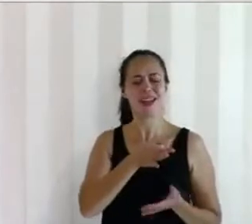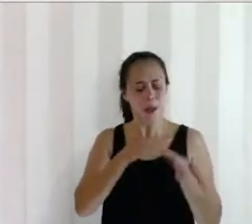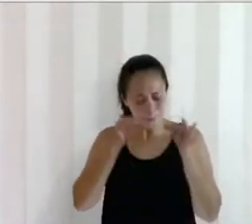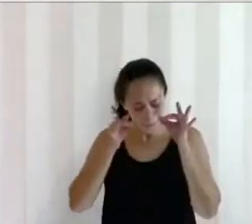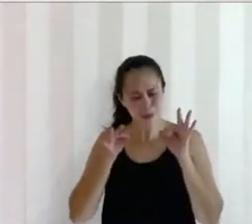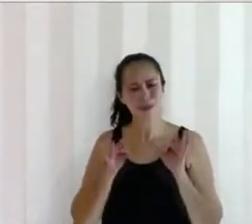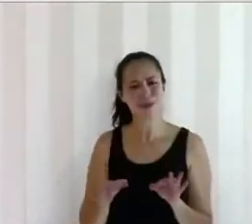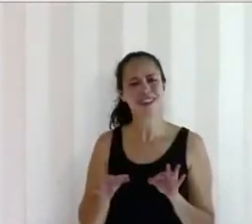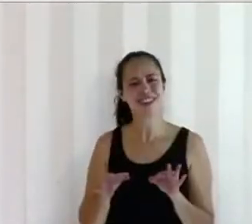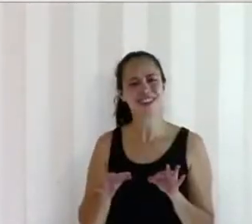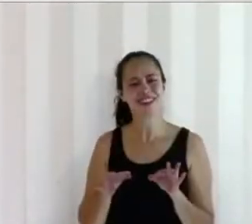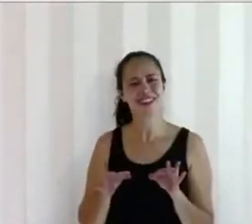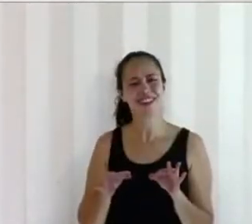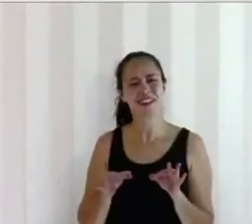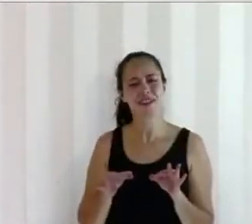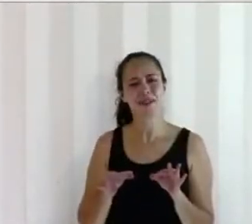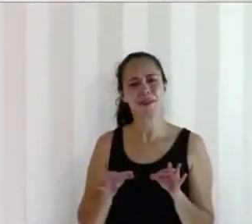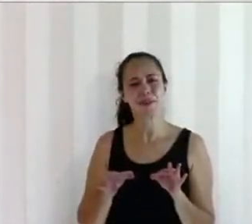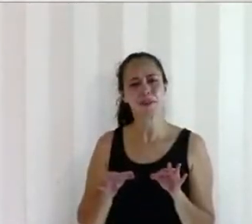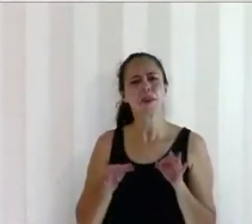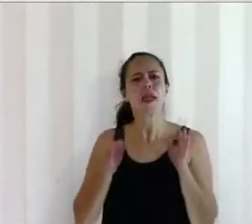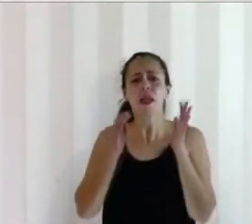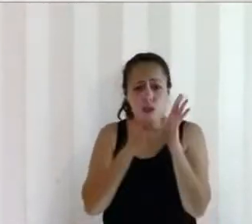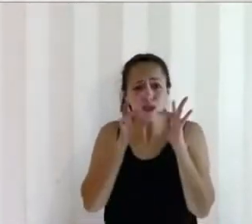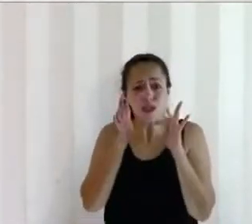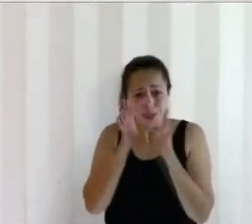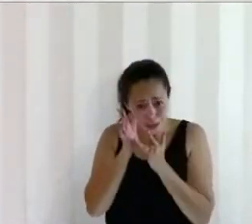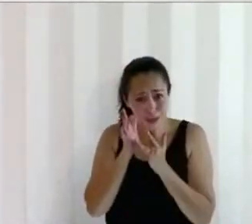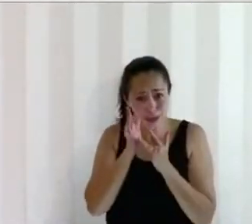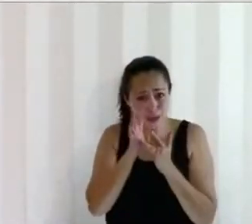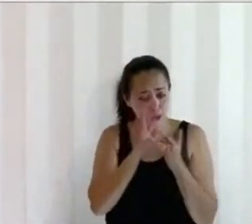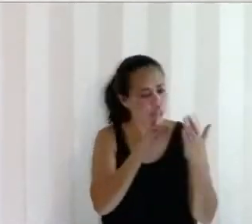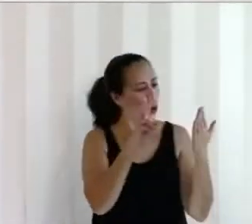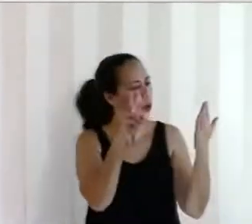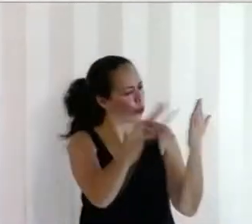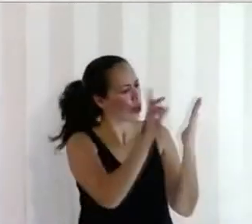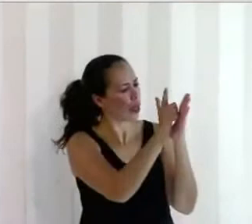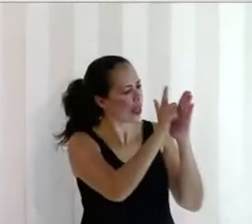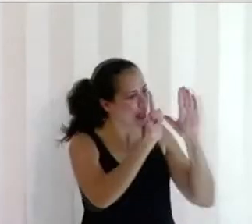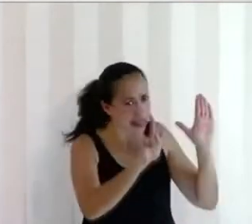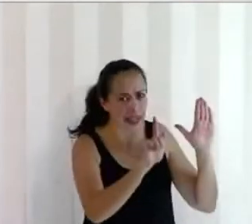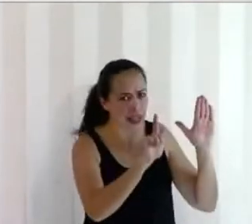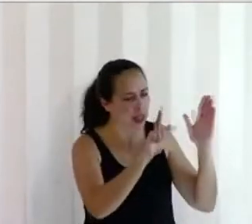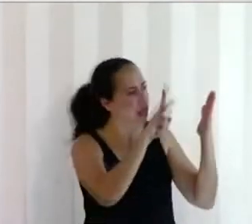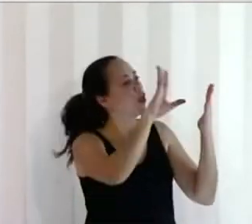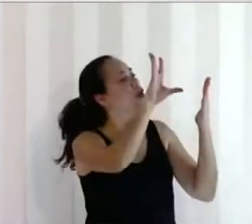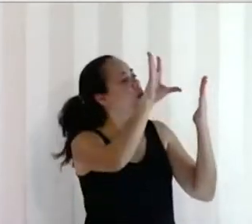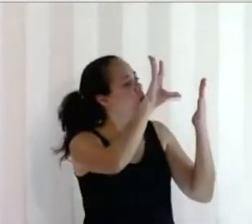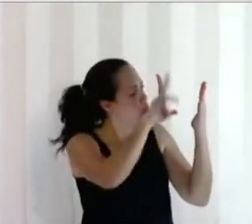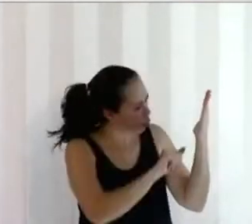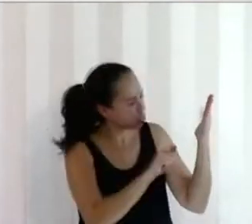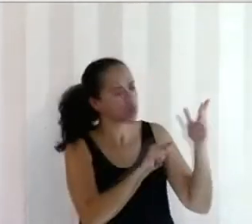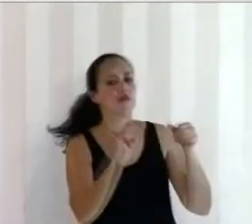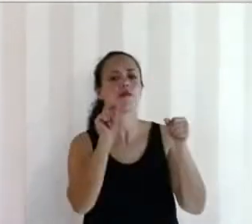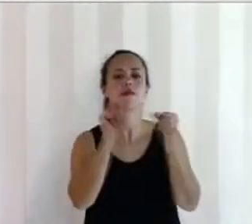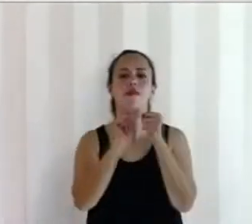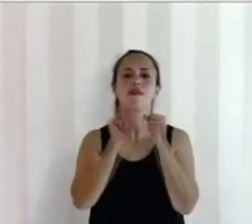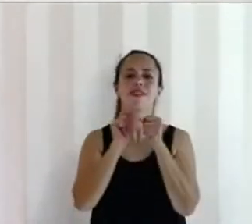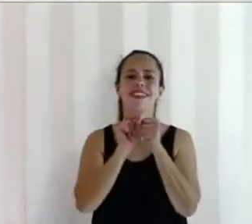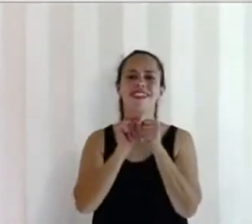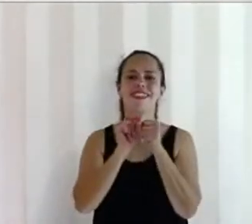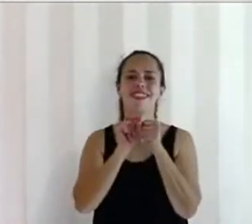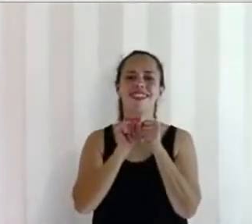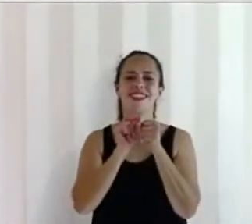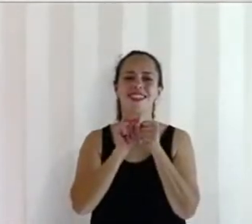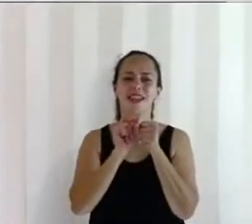podemos entender que o fim da lei é Cristo. Mas isso não quer dizer que a lei acabou. A lei continua como um dever. Só que